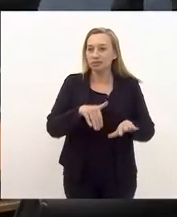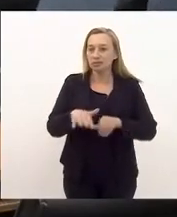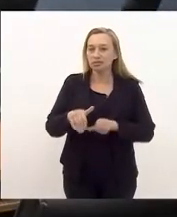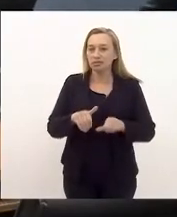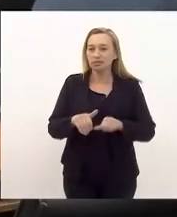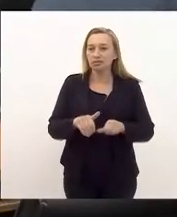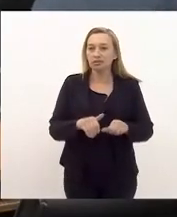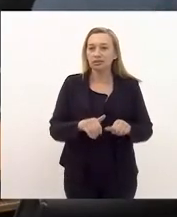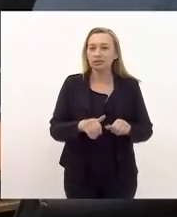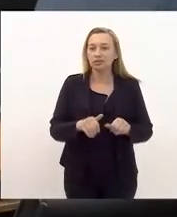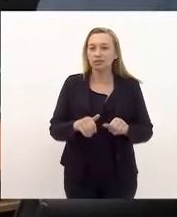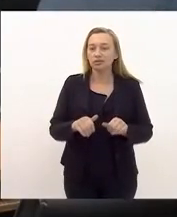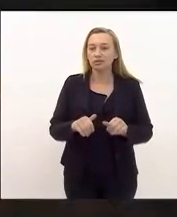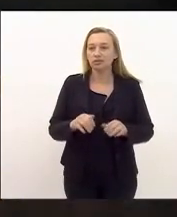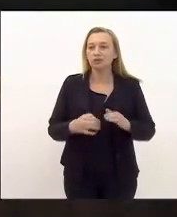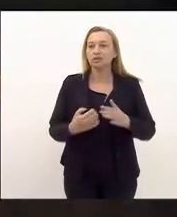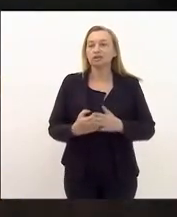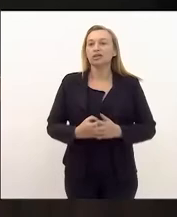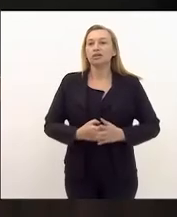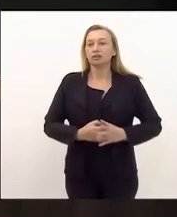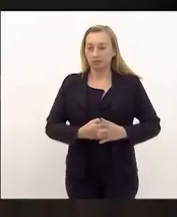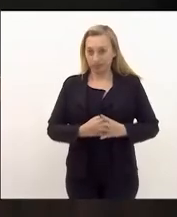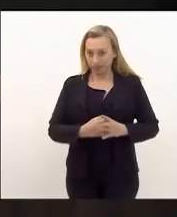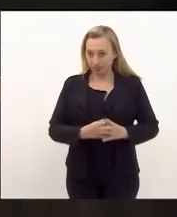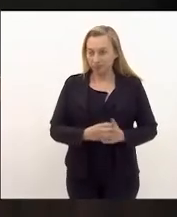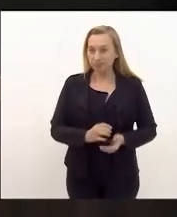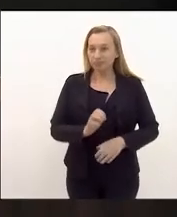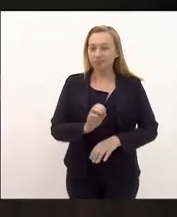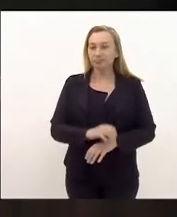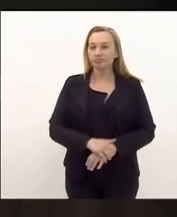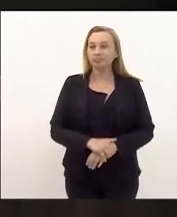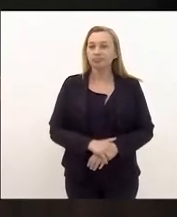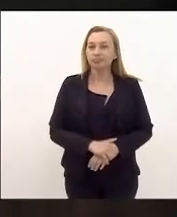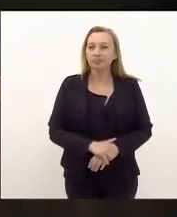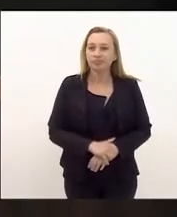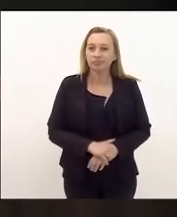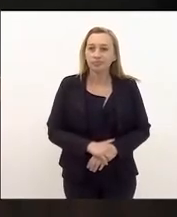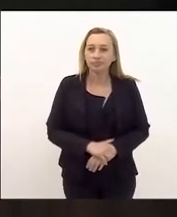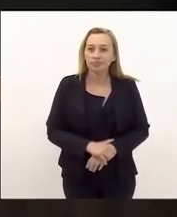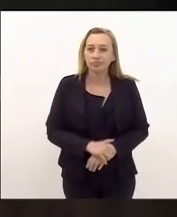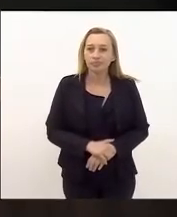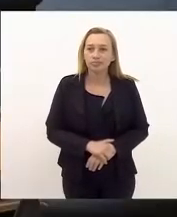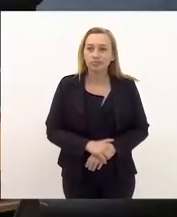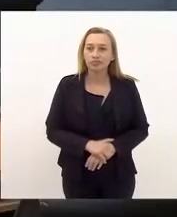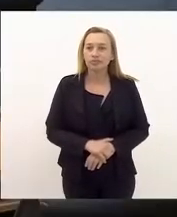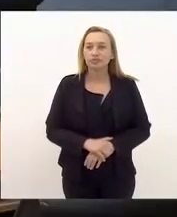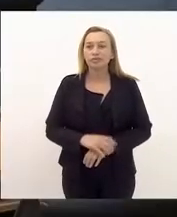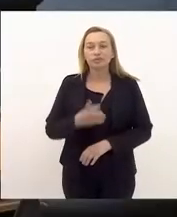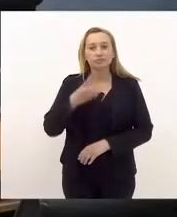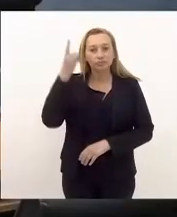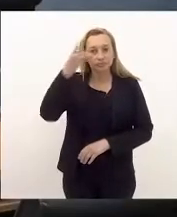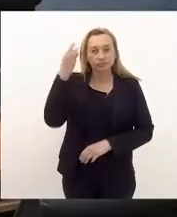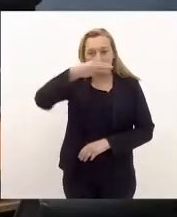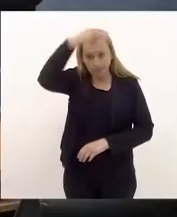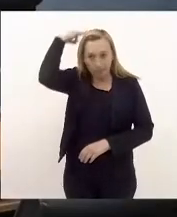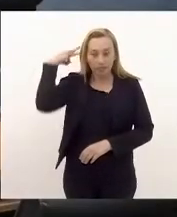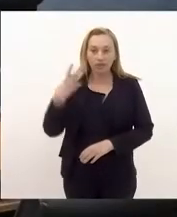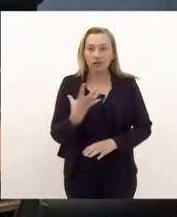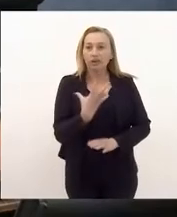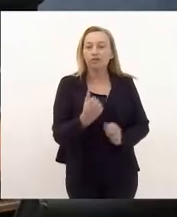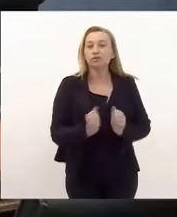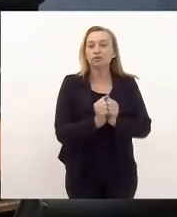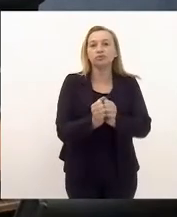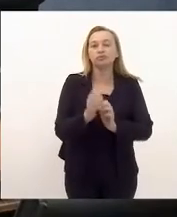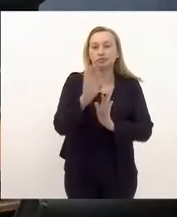emenda. Chamamos trabalhos à ordem para emitir parecer pela CCJ, deputado Márcio Pacheco. Parecer pela constitucionalidade com emenda,